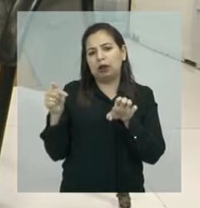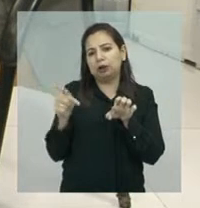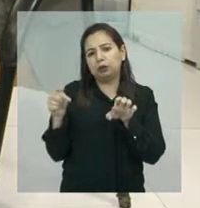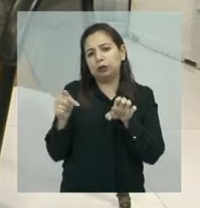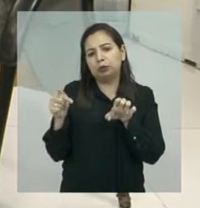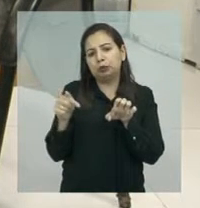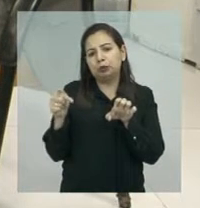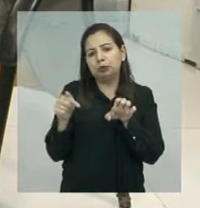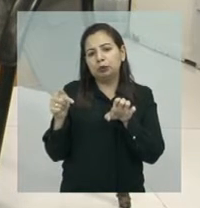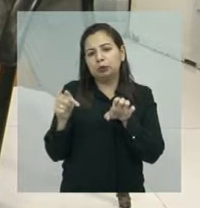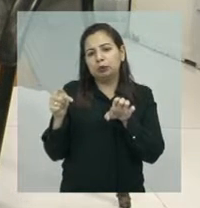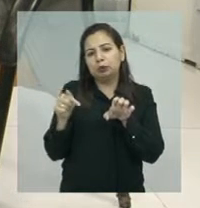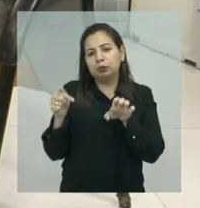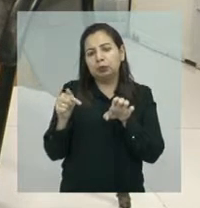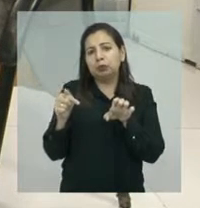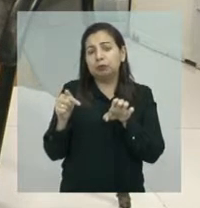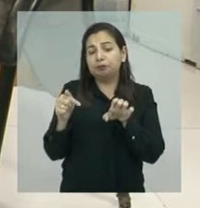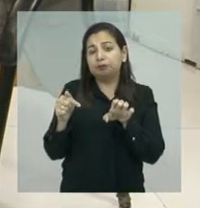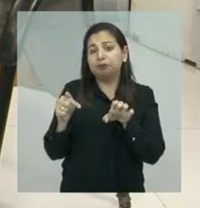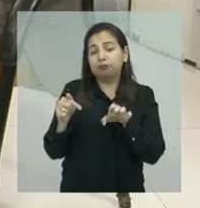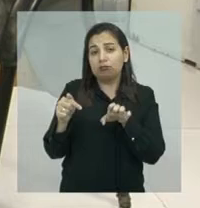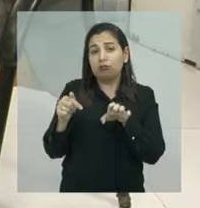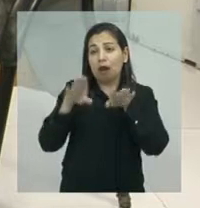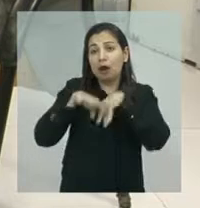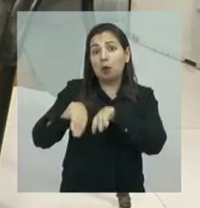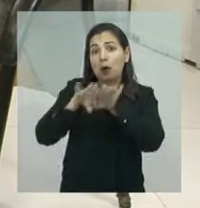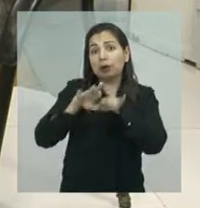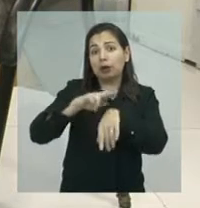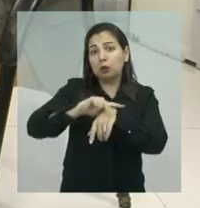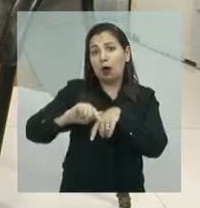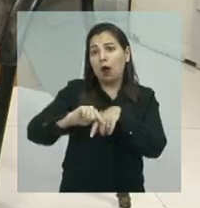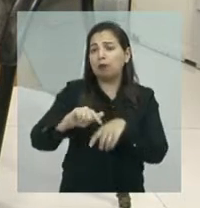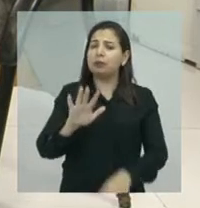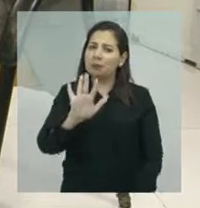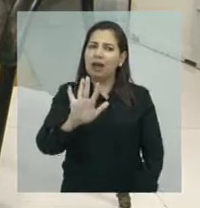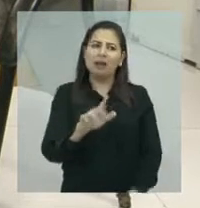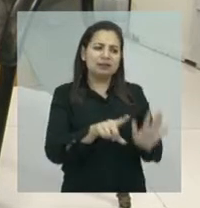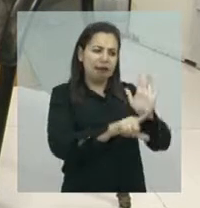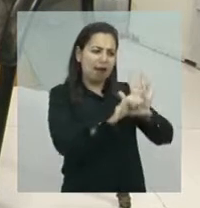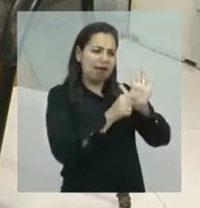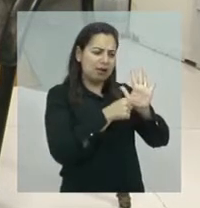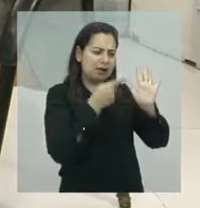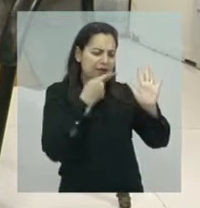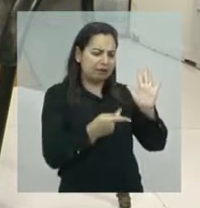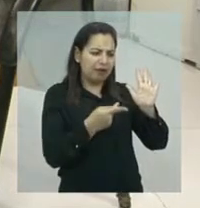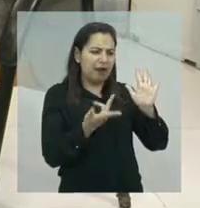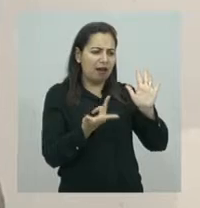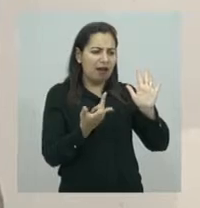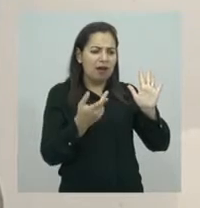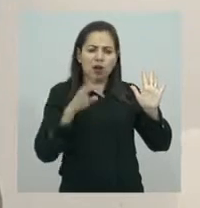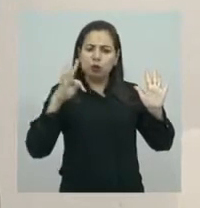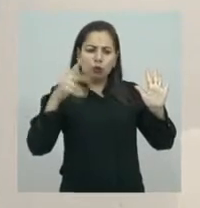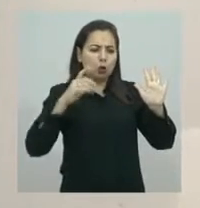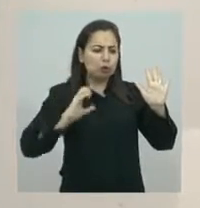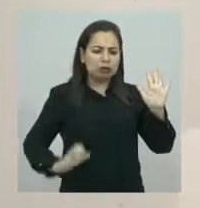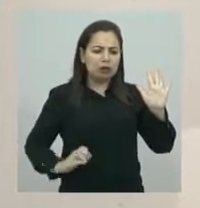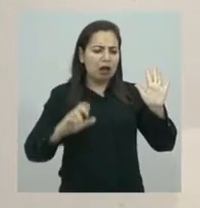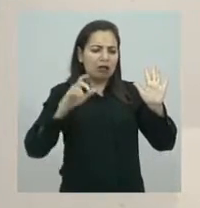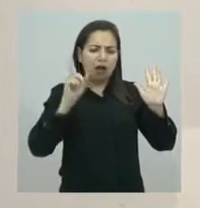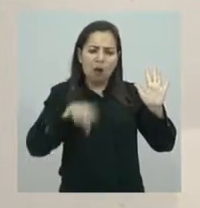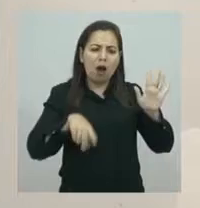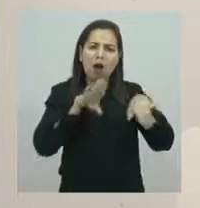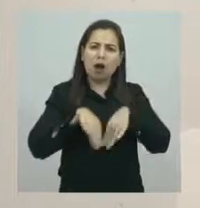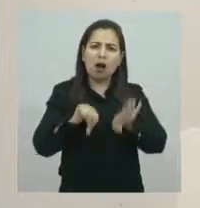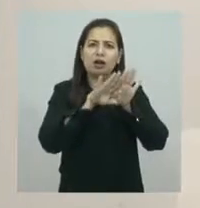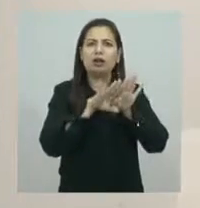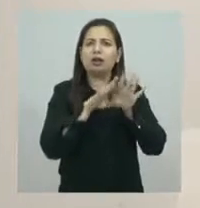a criação de igualdade racial se todos são iguais perante a lei, né? Por que isso? É porque é o